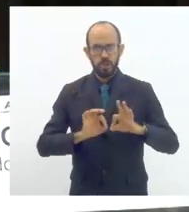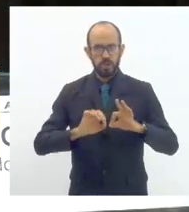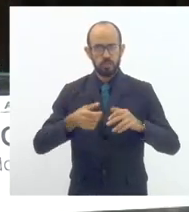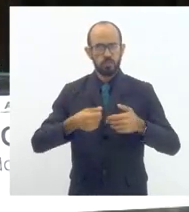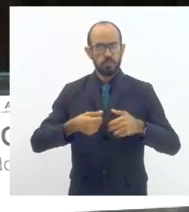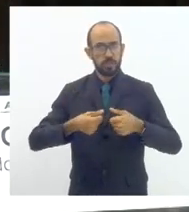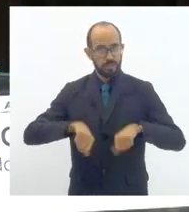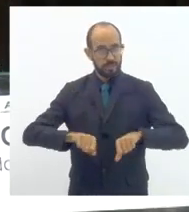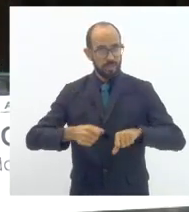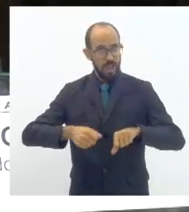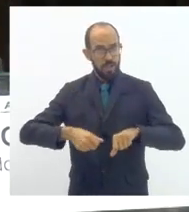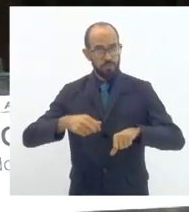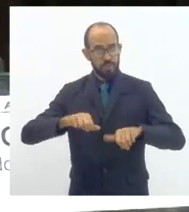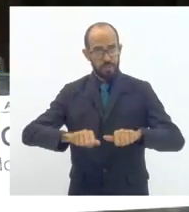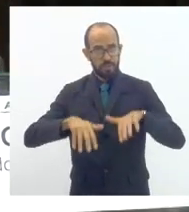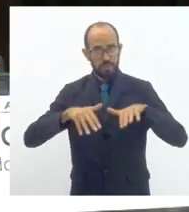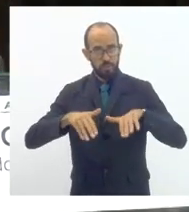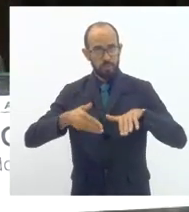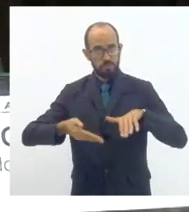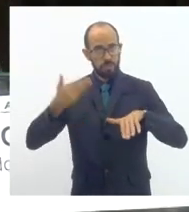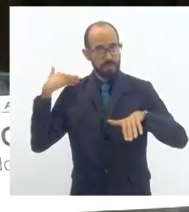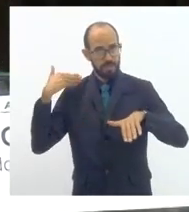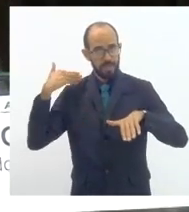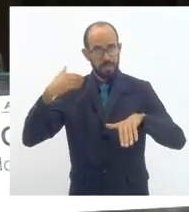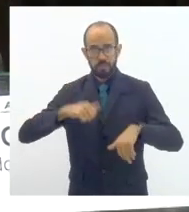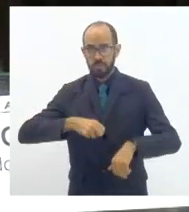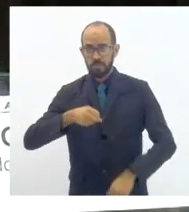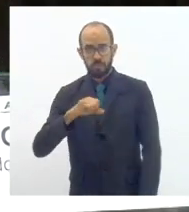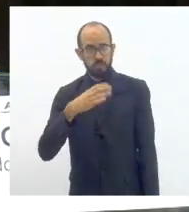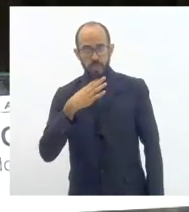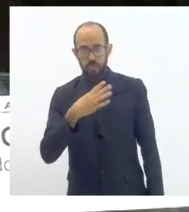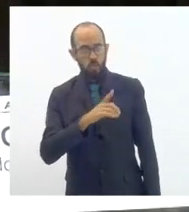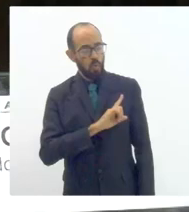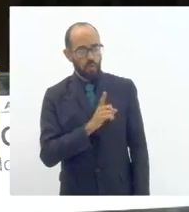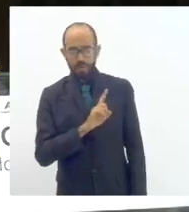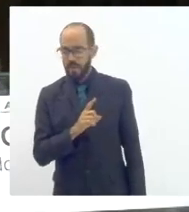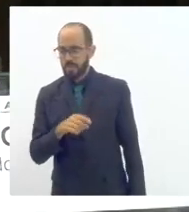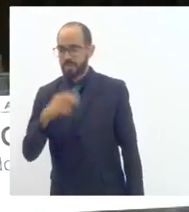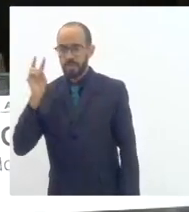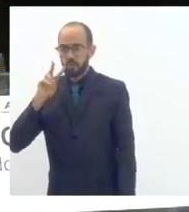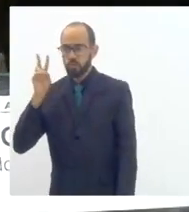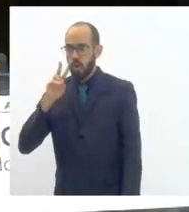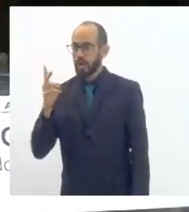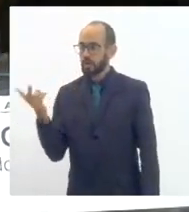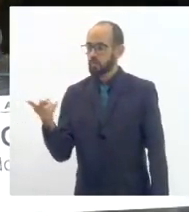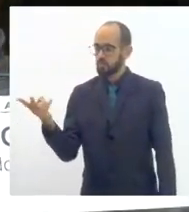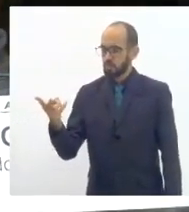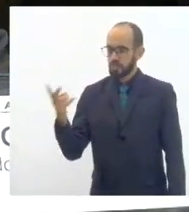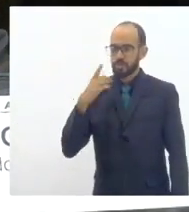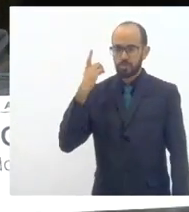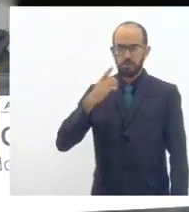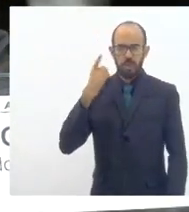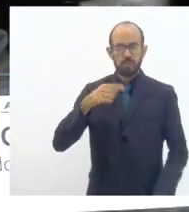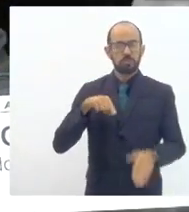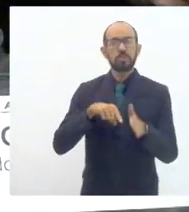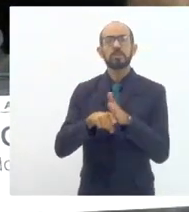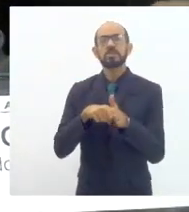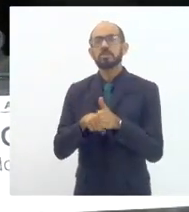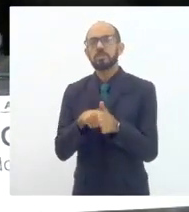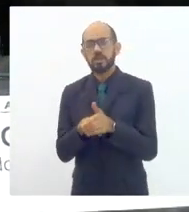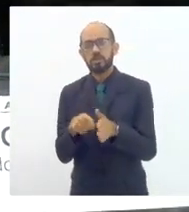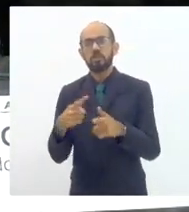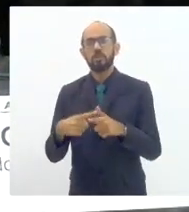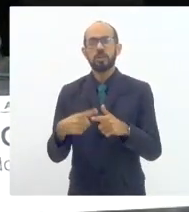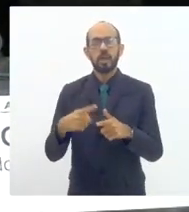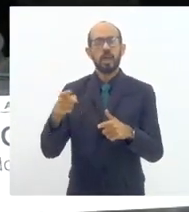tenho muita admiração. Se vocês não conhecem a história, aliás, tanto da Dani como do Ferreirinha, pesquisem, porque são histórias que